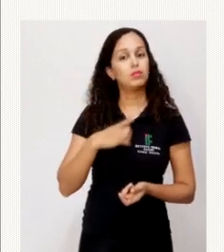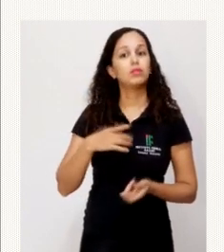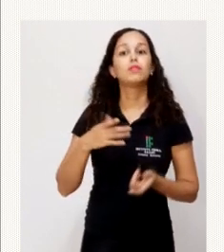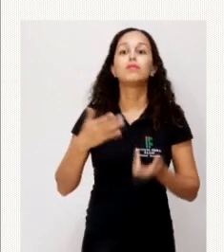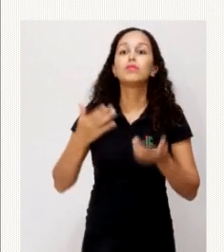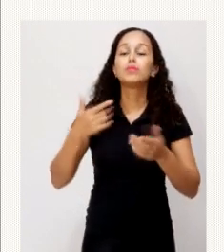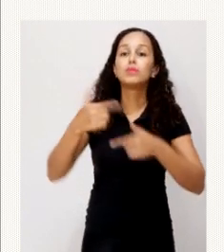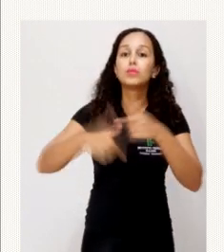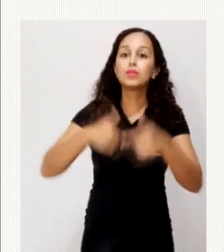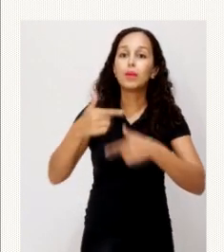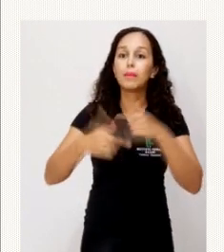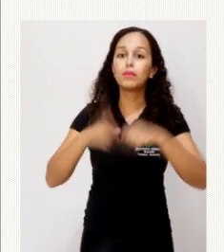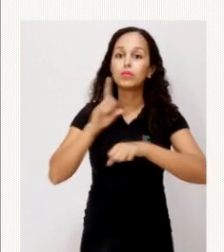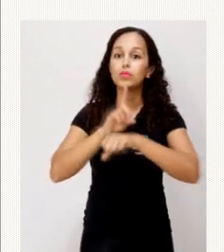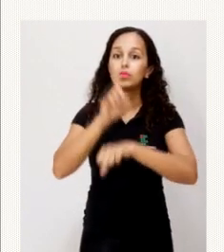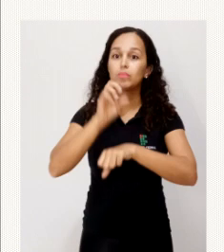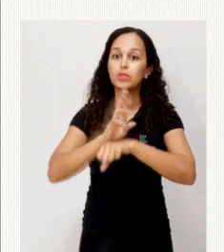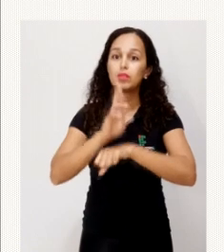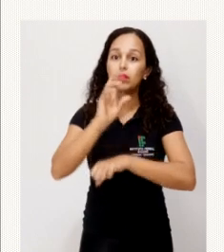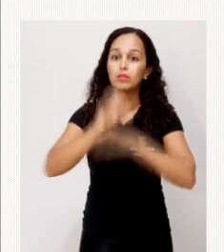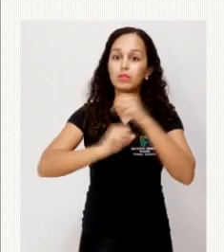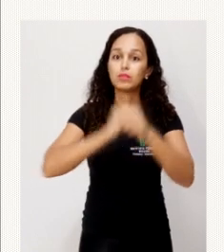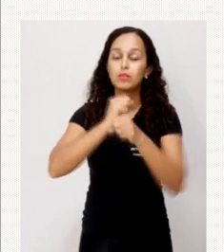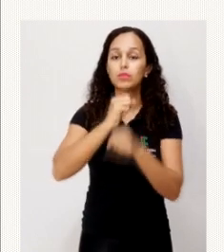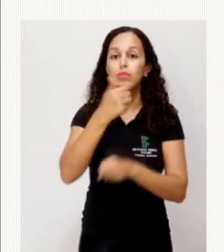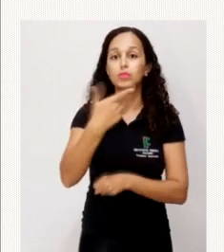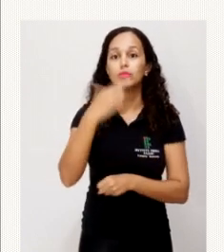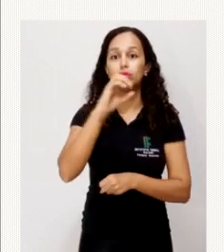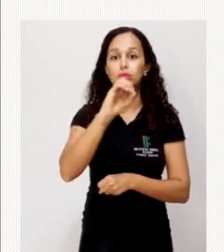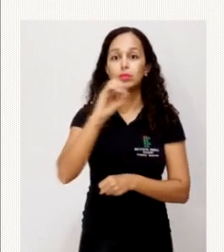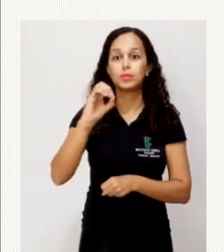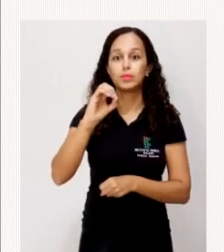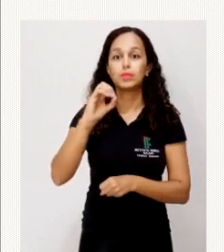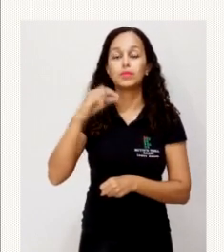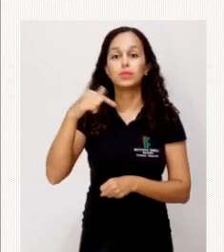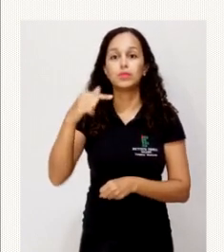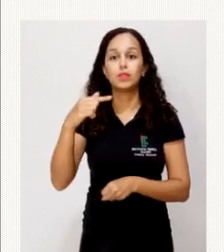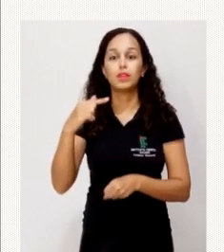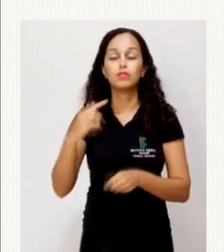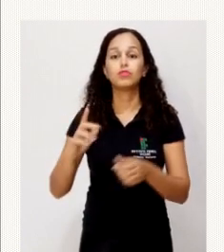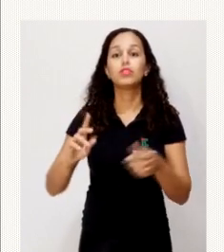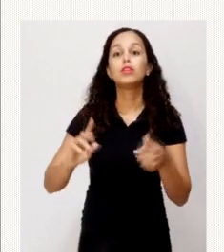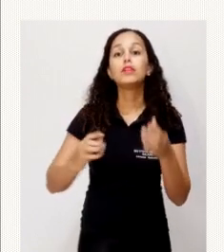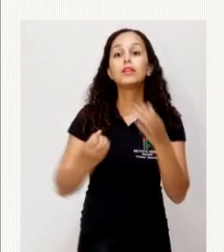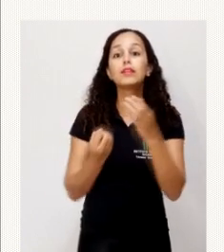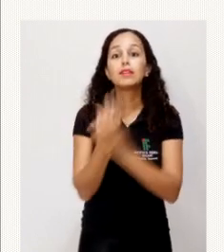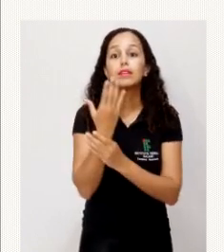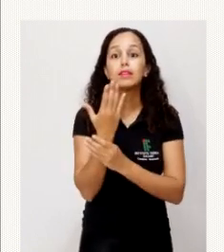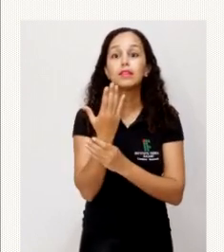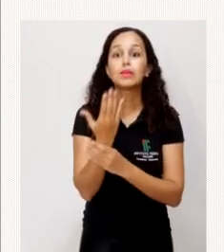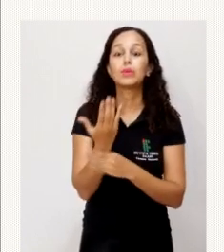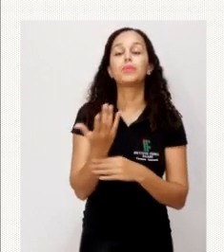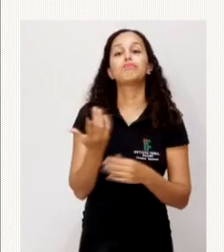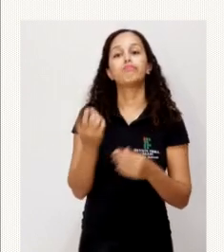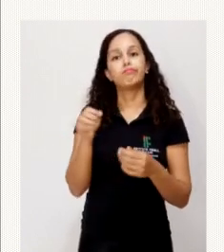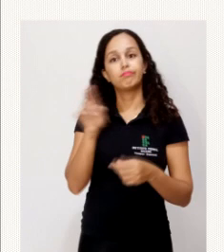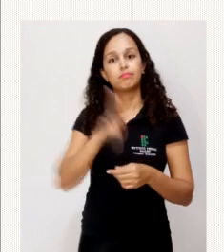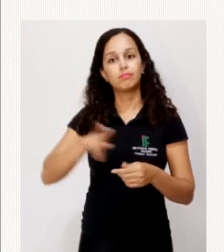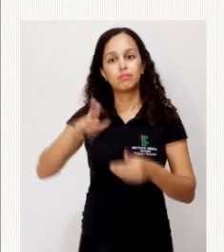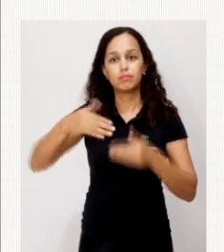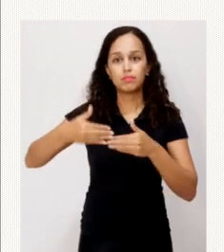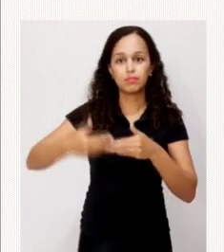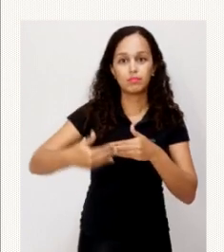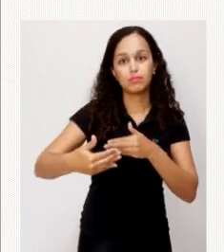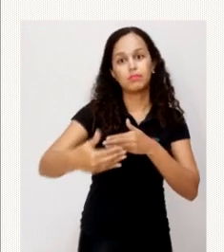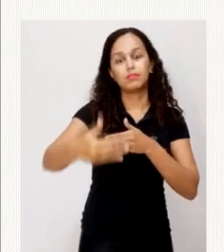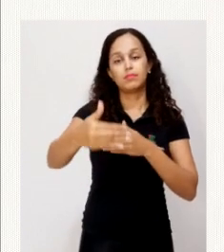sua tese de doutorado em 2007. E desde então vem sendo utilizado por vários outros pesquisadores que se interessaram,